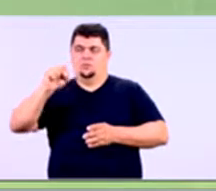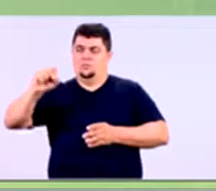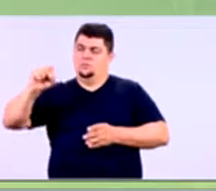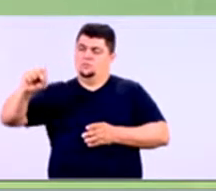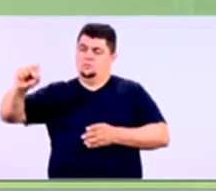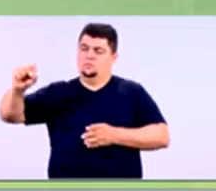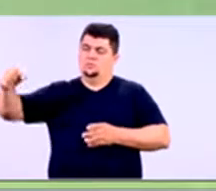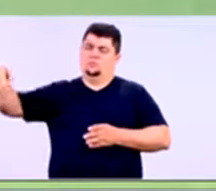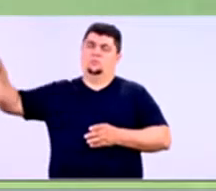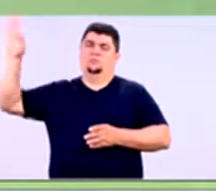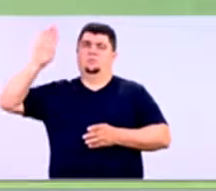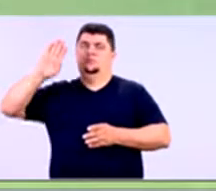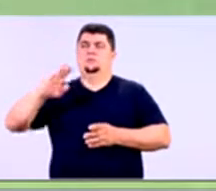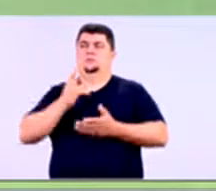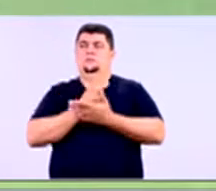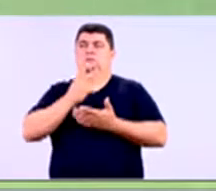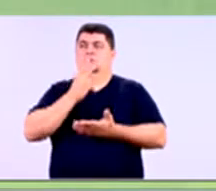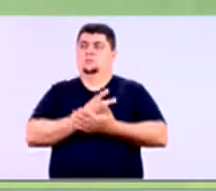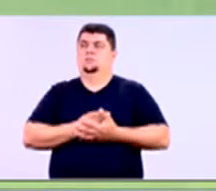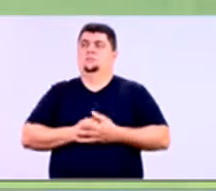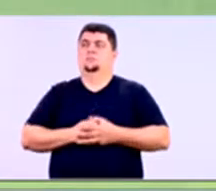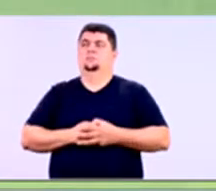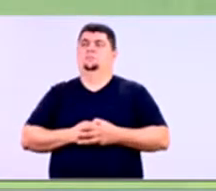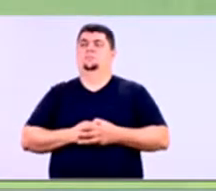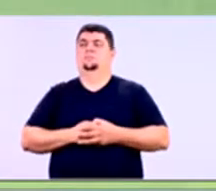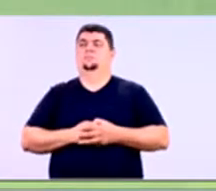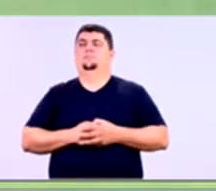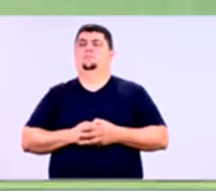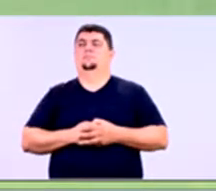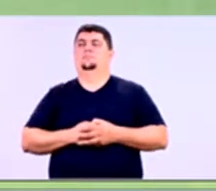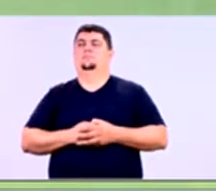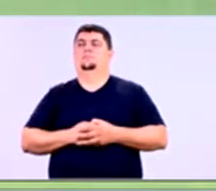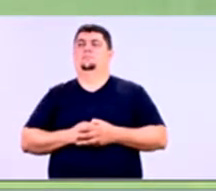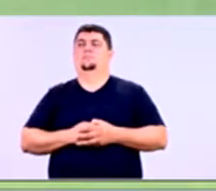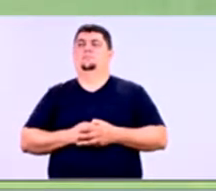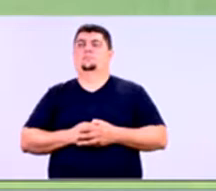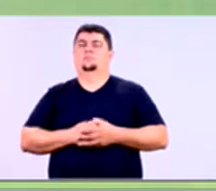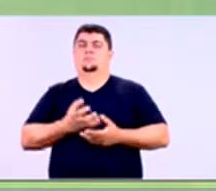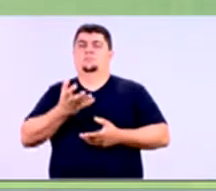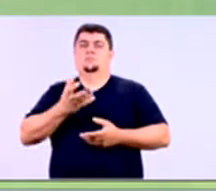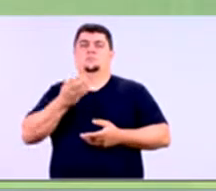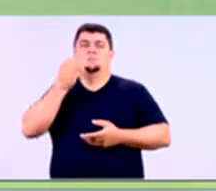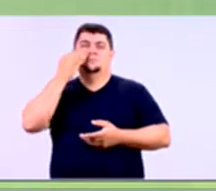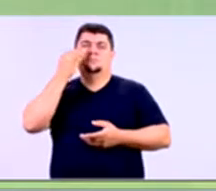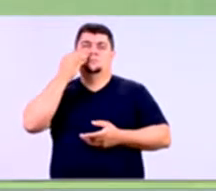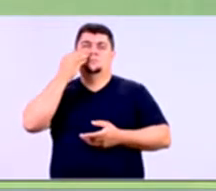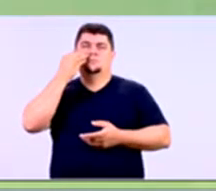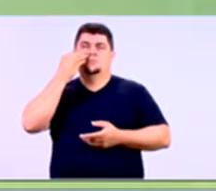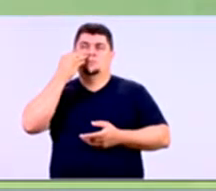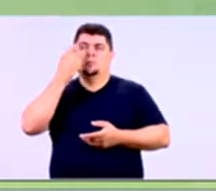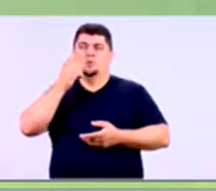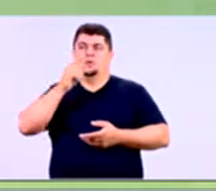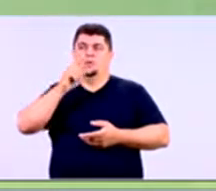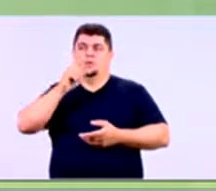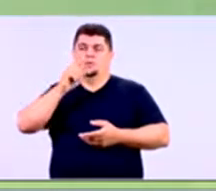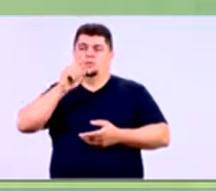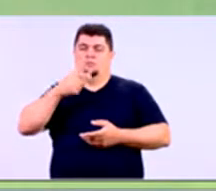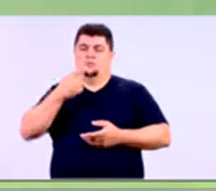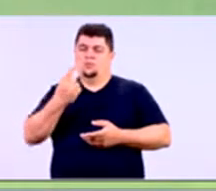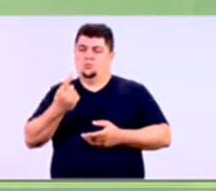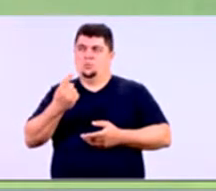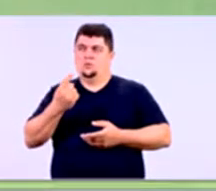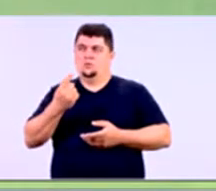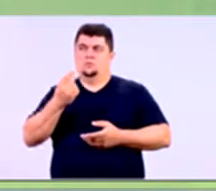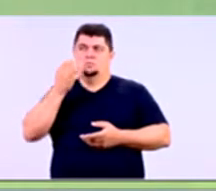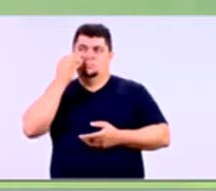34,488 e assim sucessivamente. Se eu quero manter uma casa depois da vírgula, como